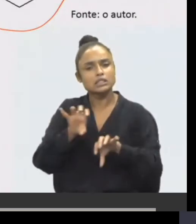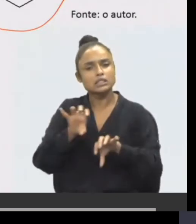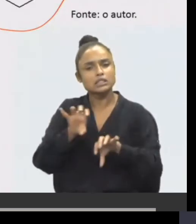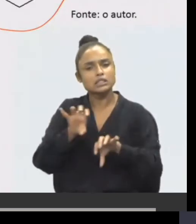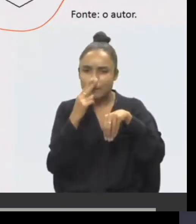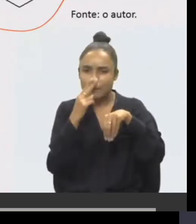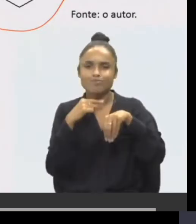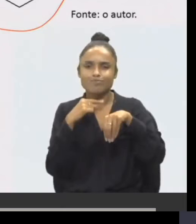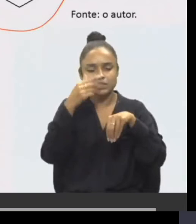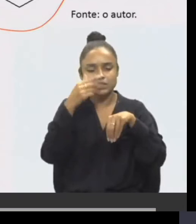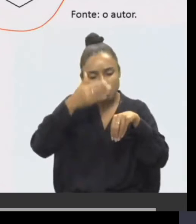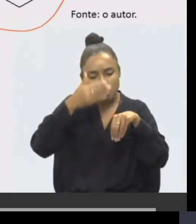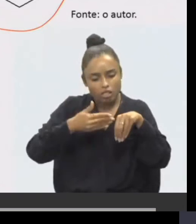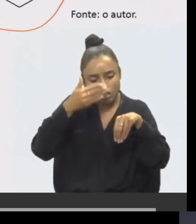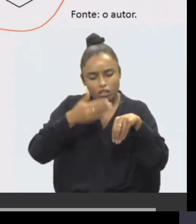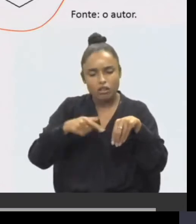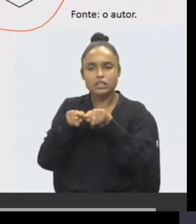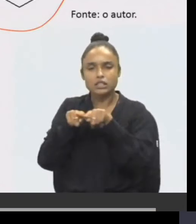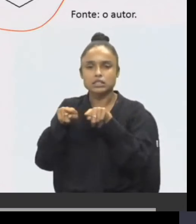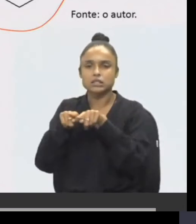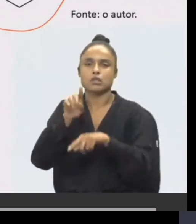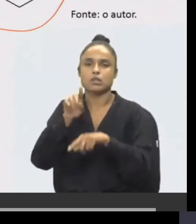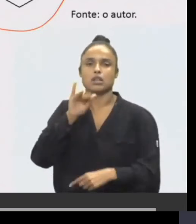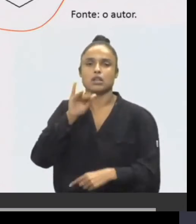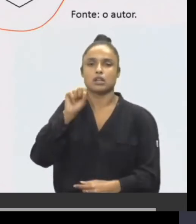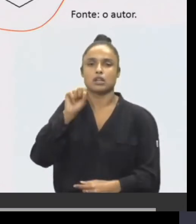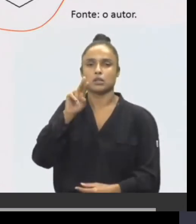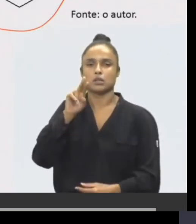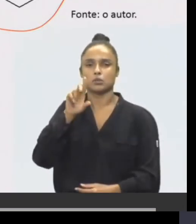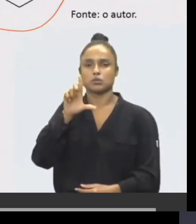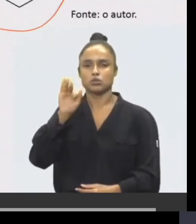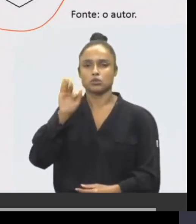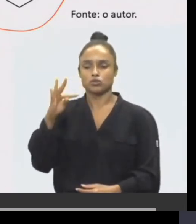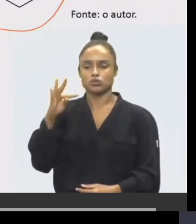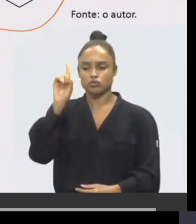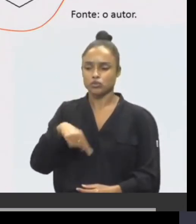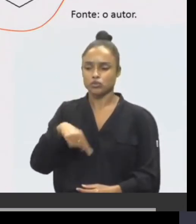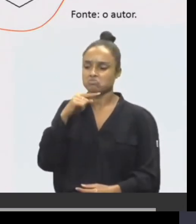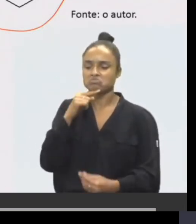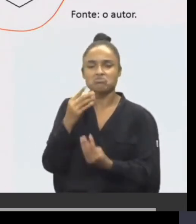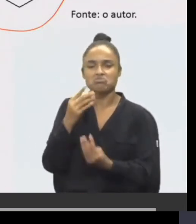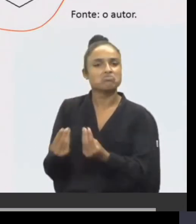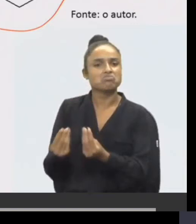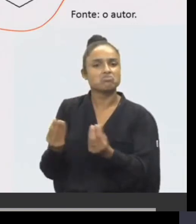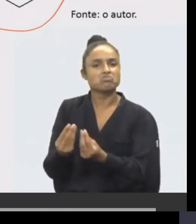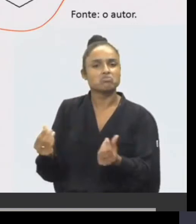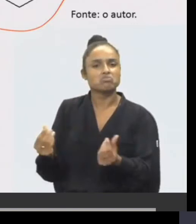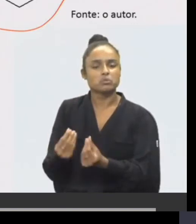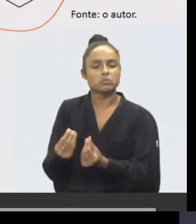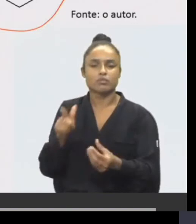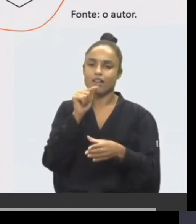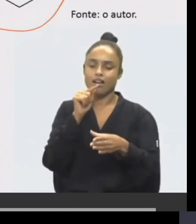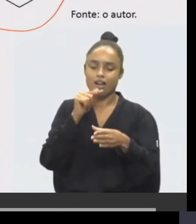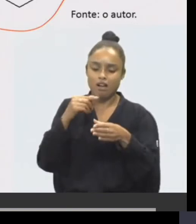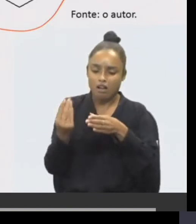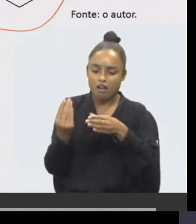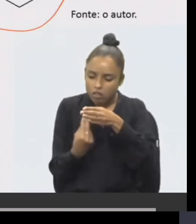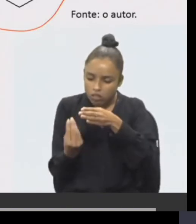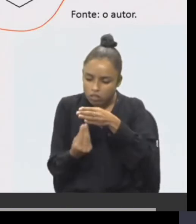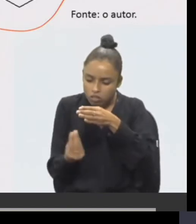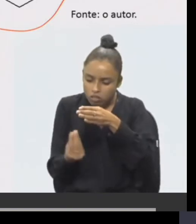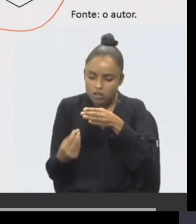derivado bisulfítico, que ele é insolúvel no meio aquoso. Como a solução de bisulfito de sódio ela é feita em meio